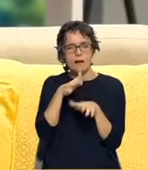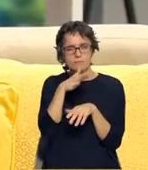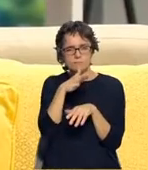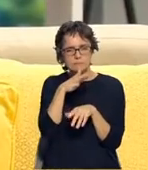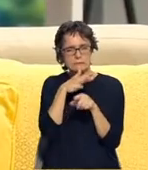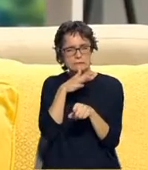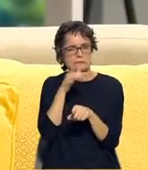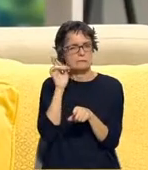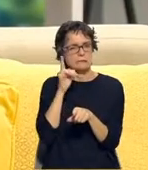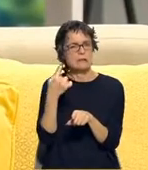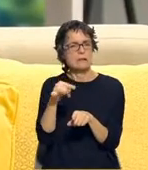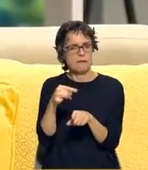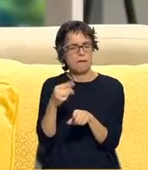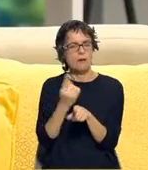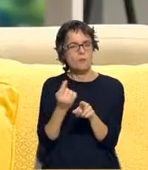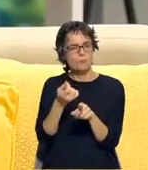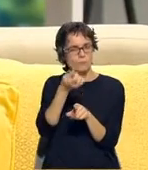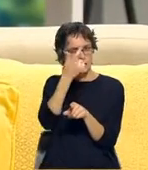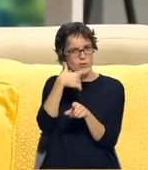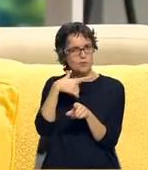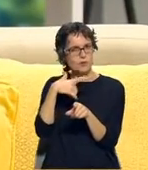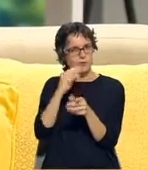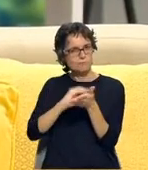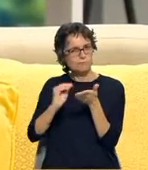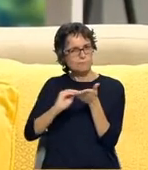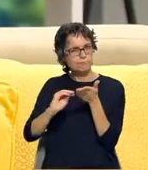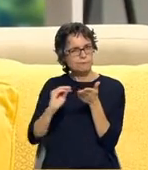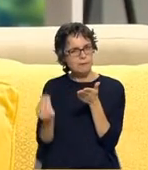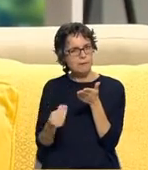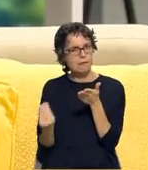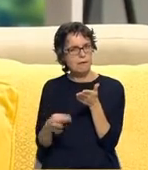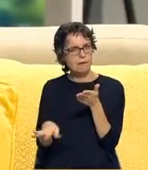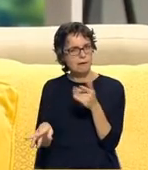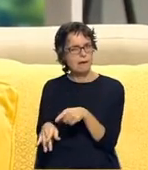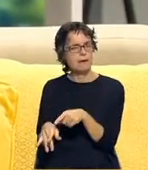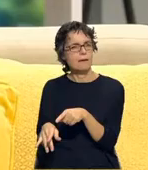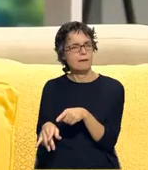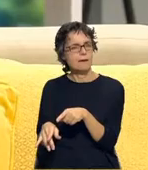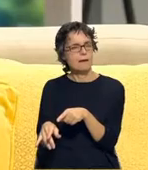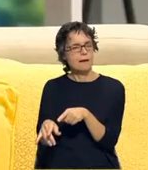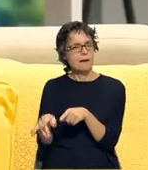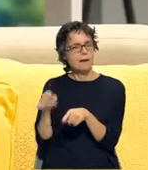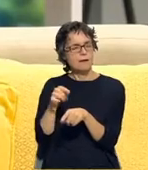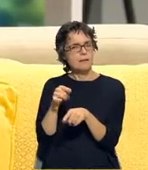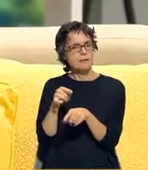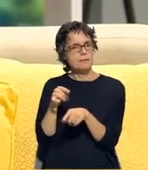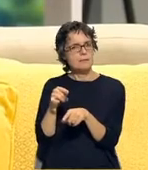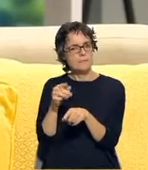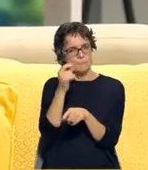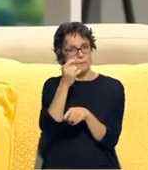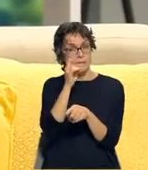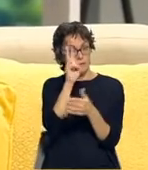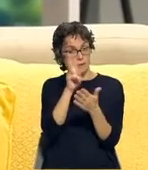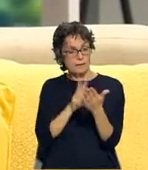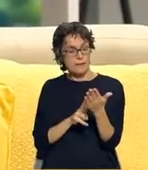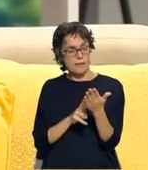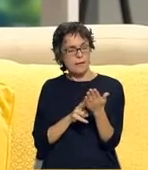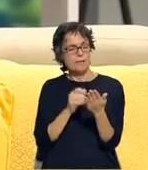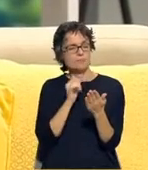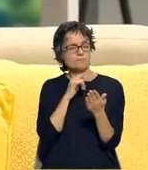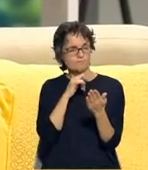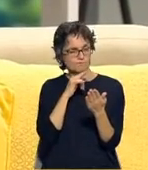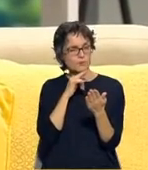querida, histórias feitas pelas crianças, eu penso que os adultos poderão estar mais atentos ao que elas nos dizem sobre os animais.